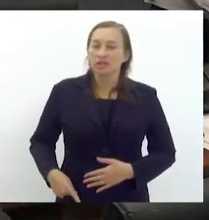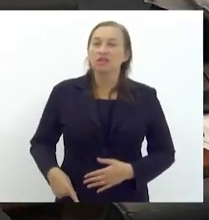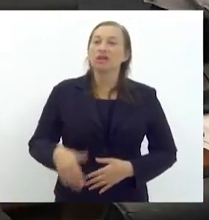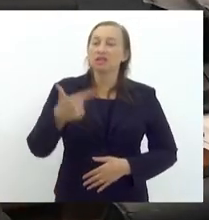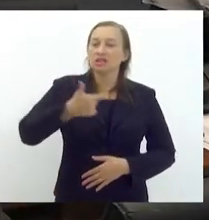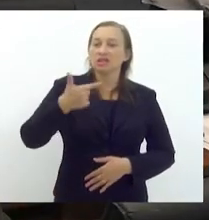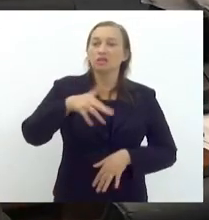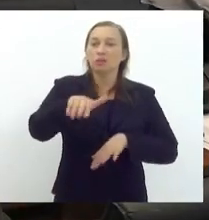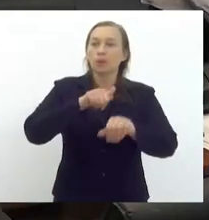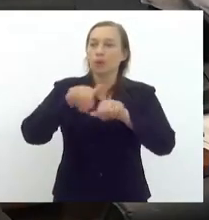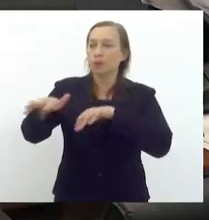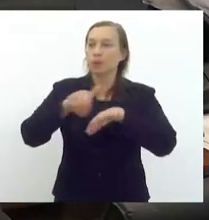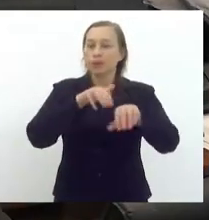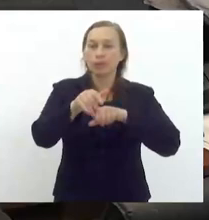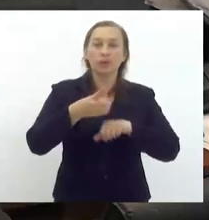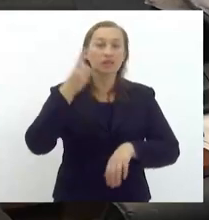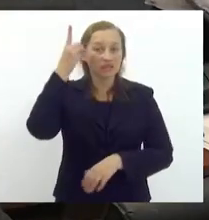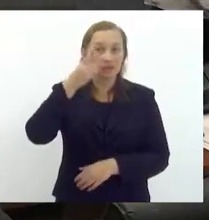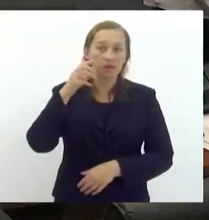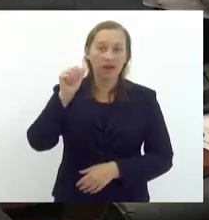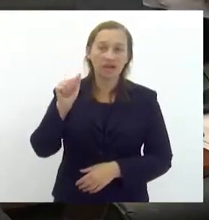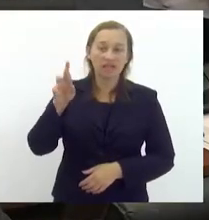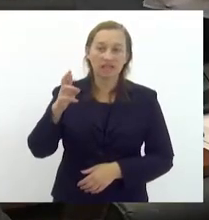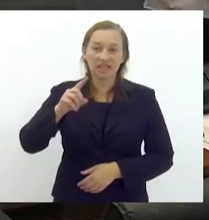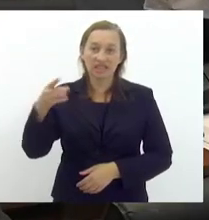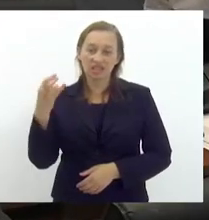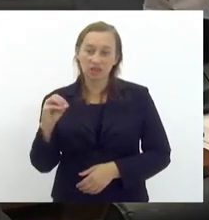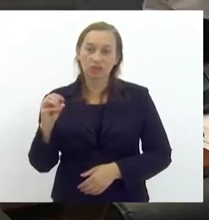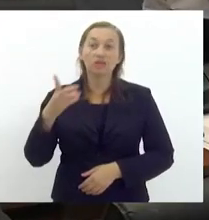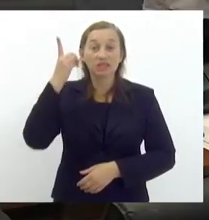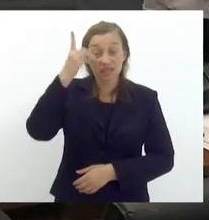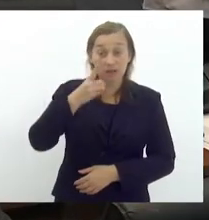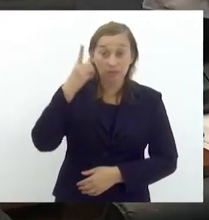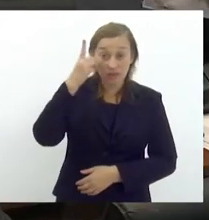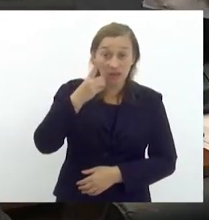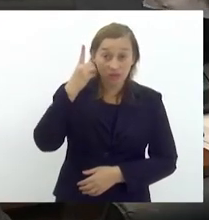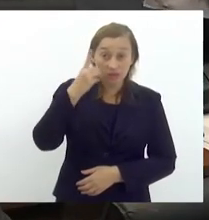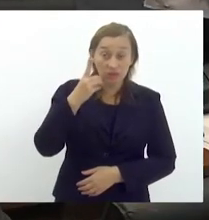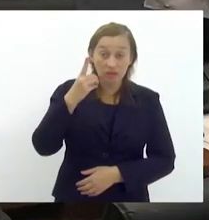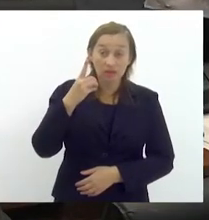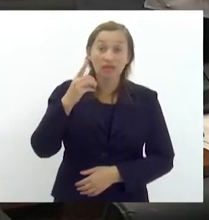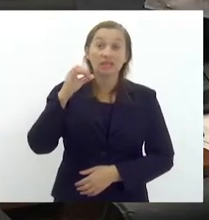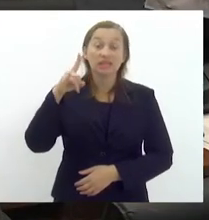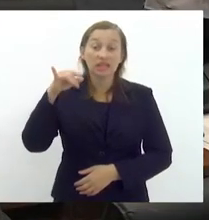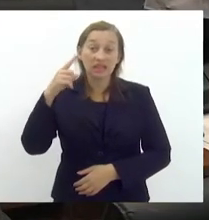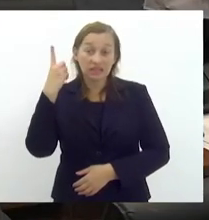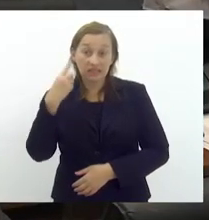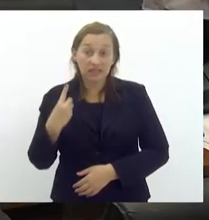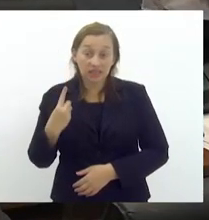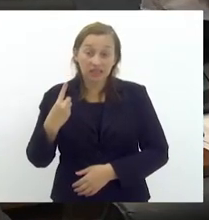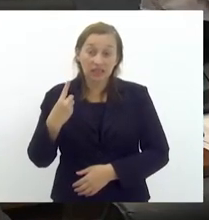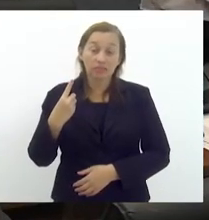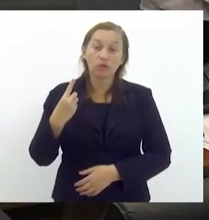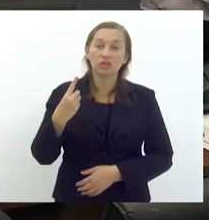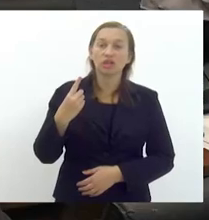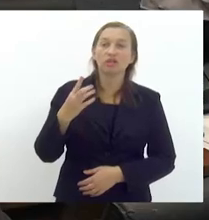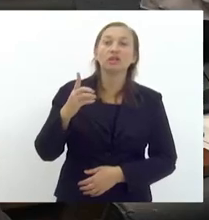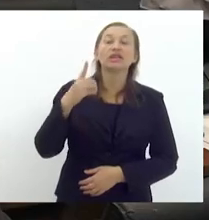a segunda chamada Deputado Andrezinho Siciliano deputada Dani Monteiro